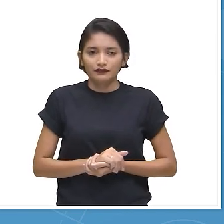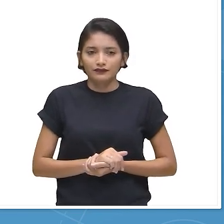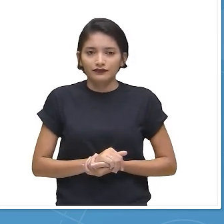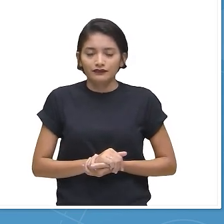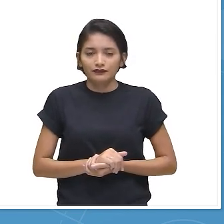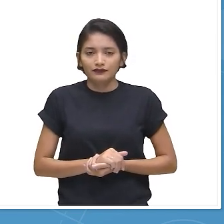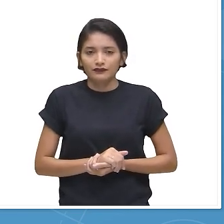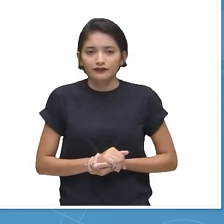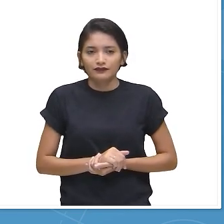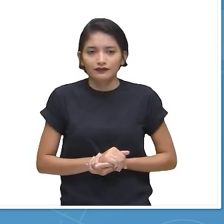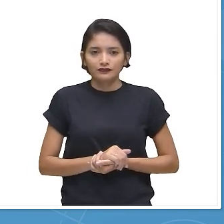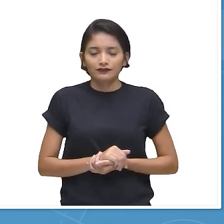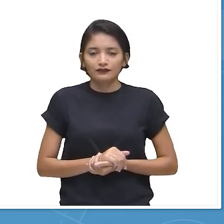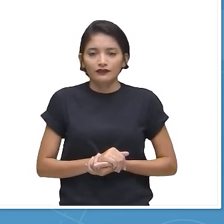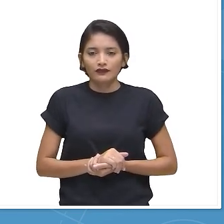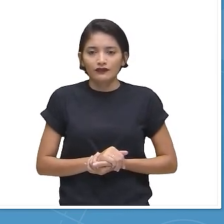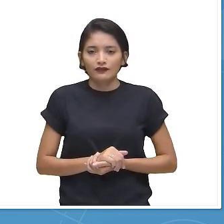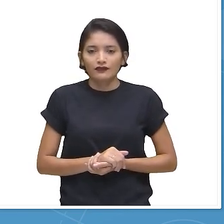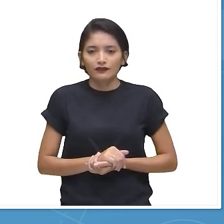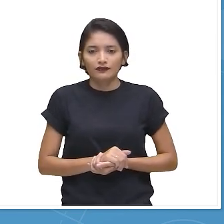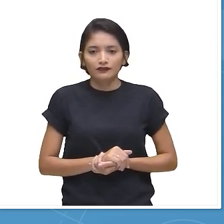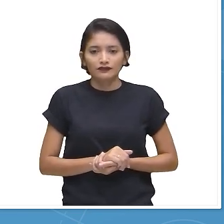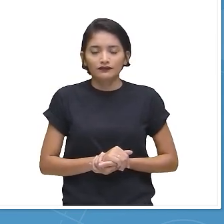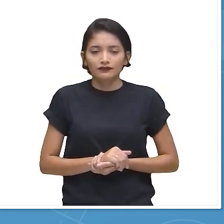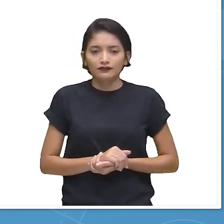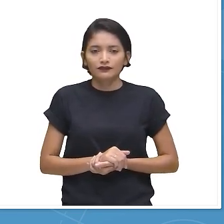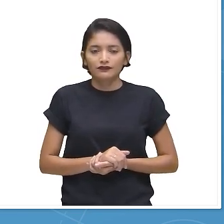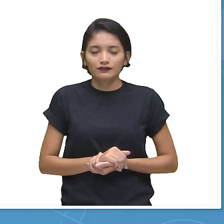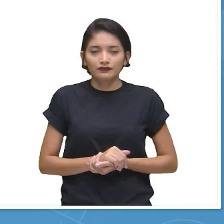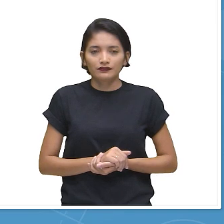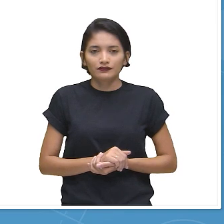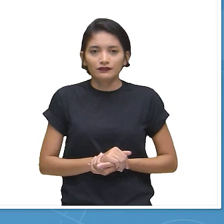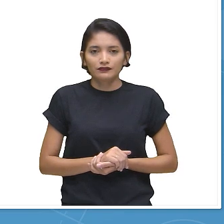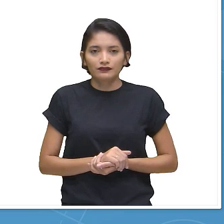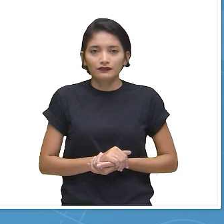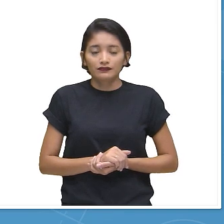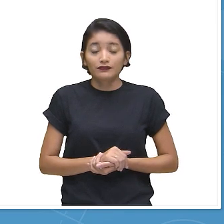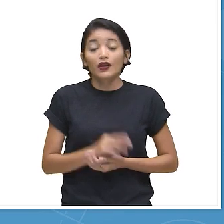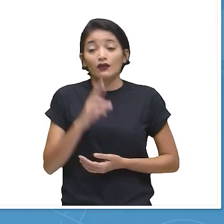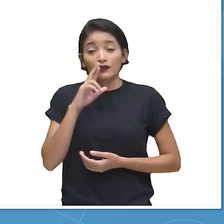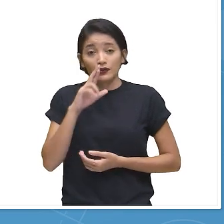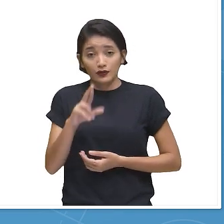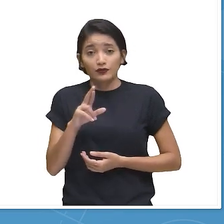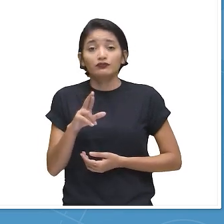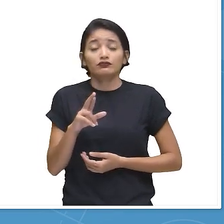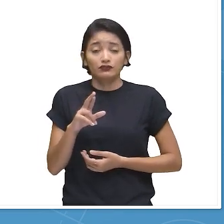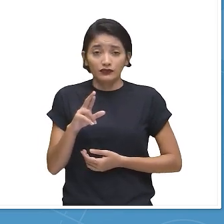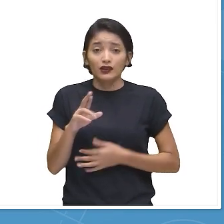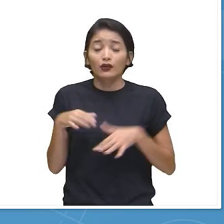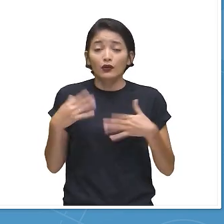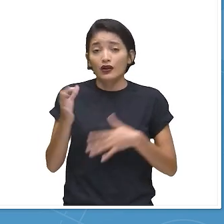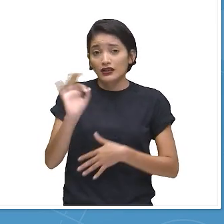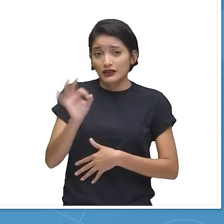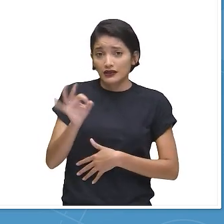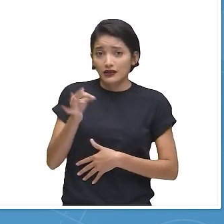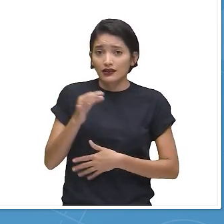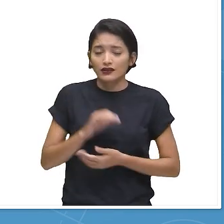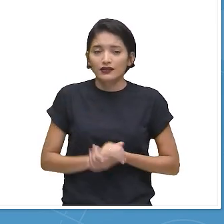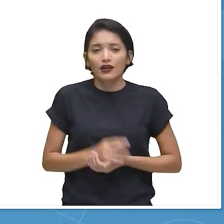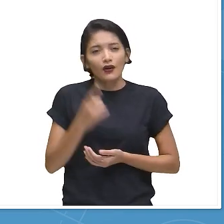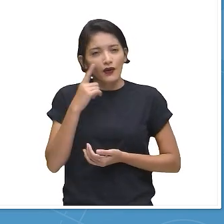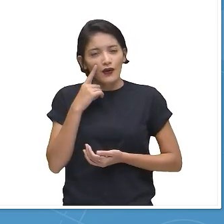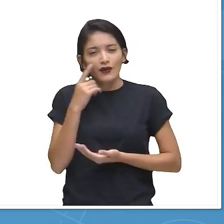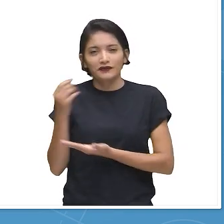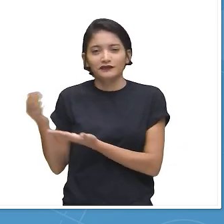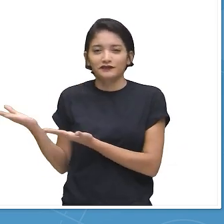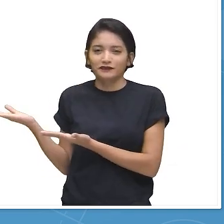Temos participantes? Já temos? Ok. Então, vou assinalar e nós vamos marcar. Certo? Ok, já está